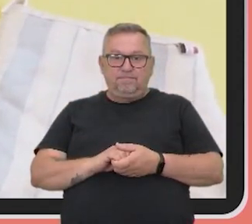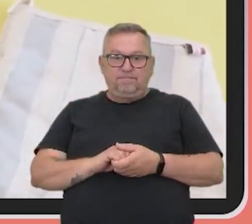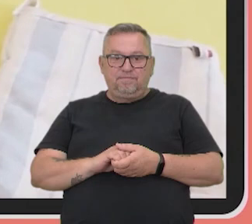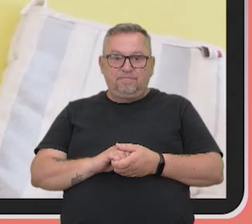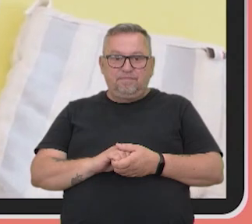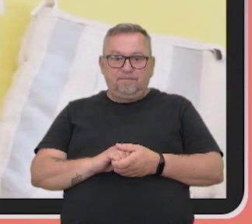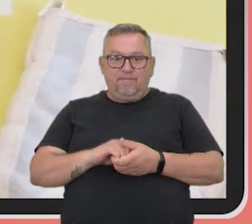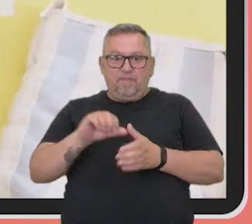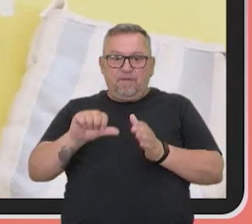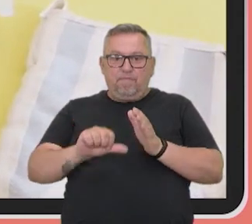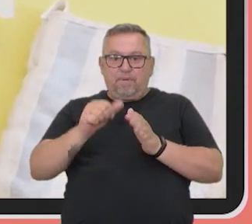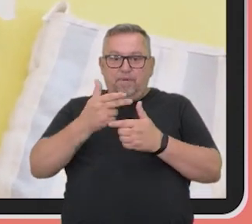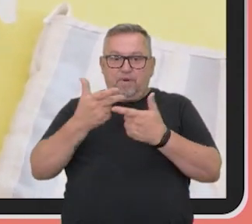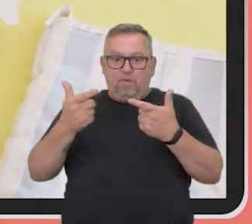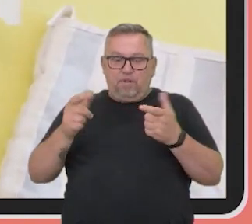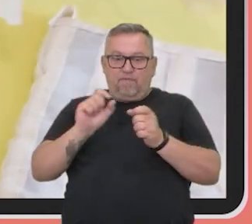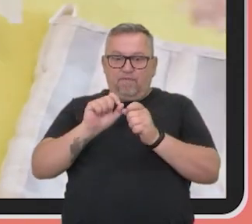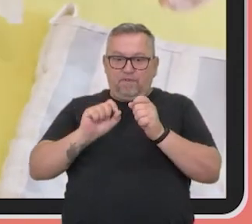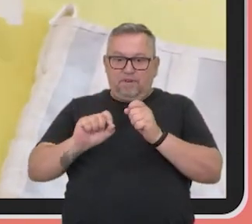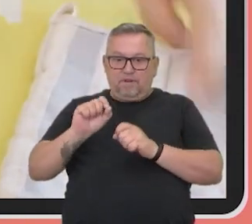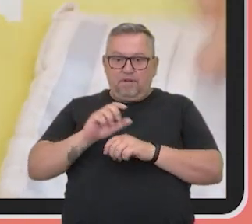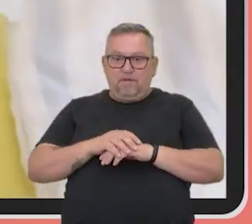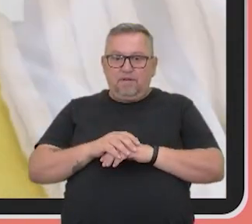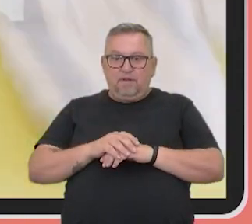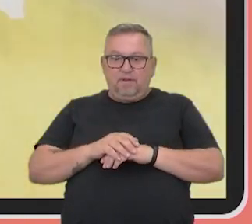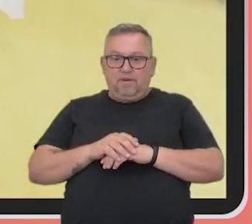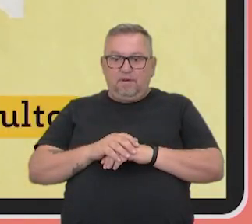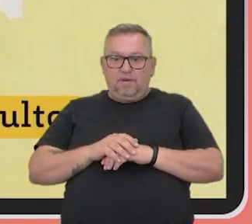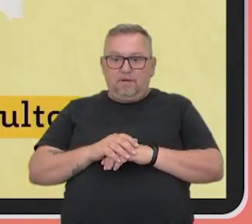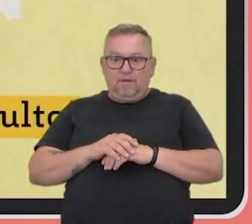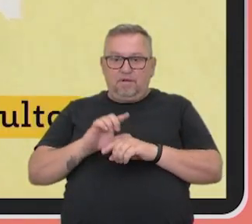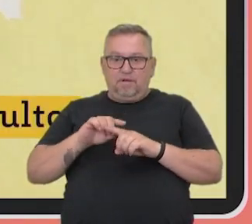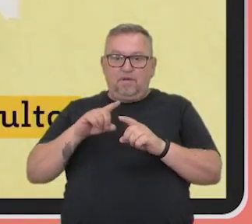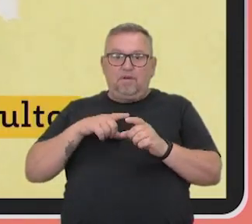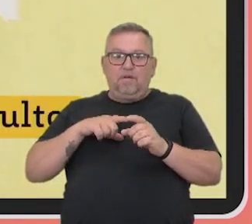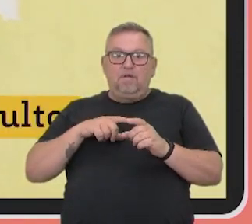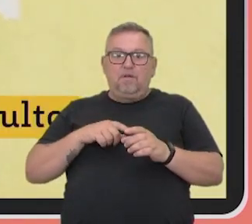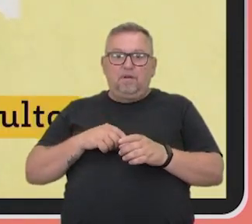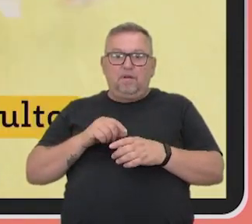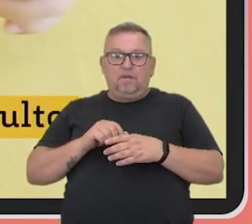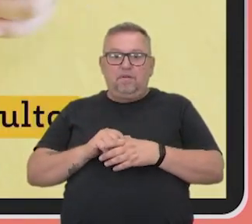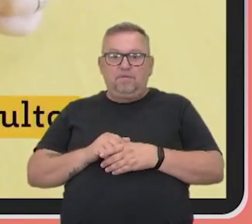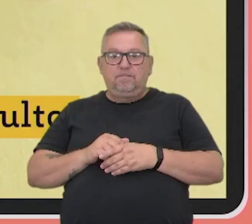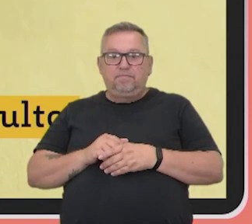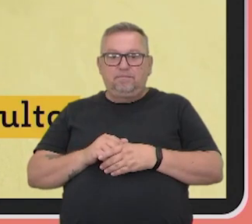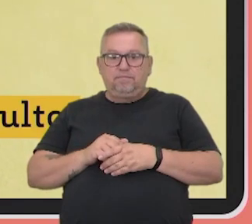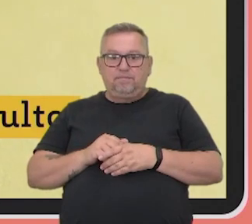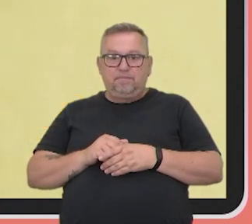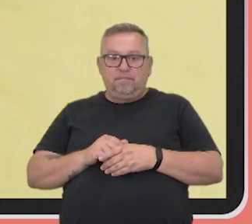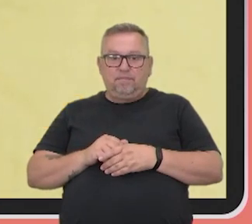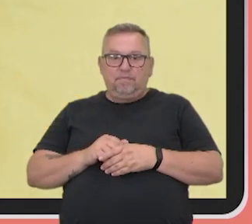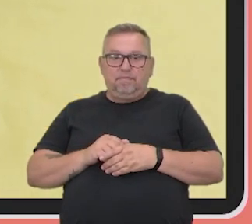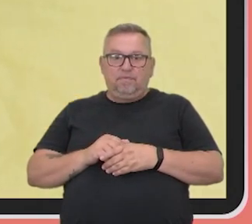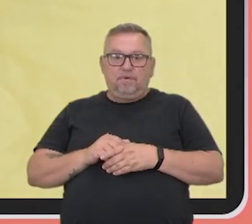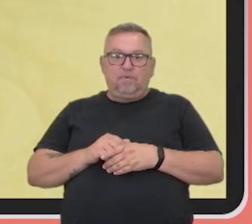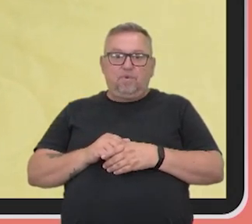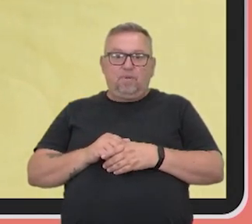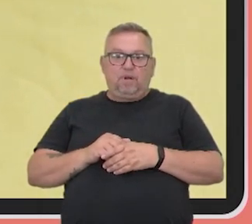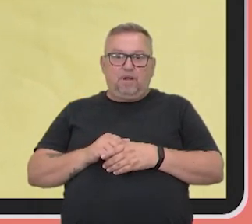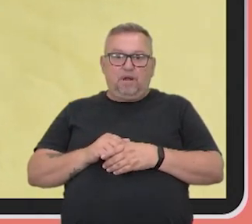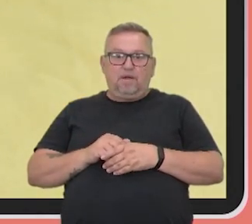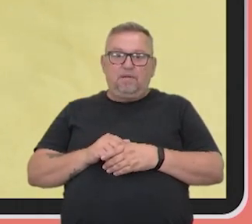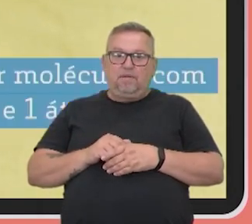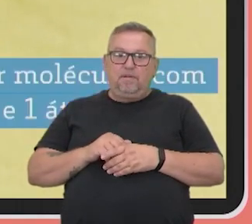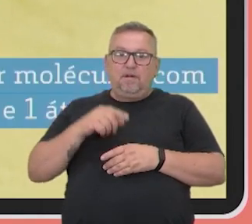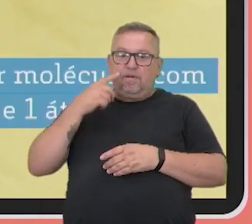A primeira coisa a fazer é colocar, vou calçar aqui a luva para não me queimar, colocar a água quente